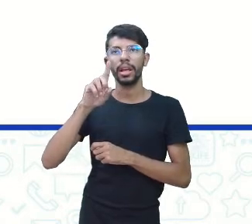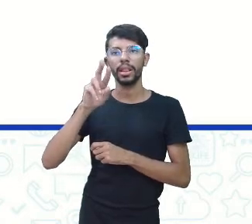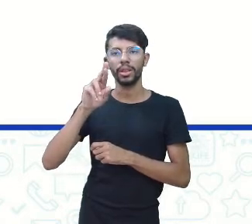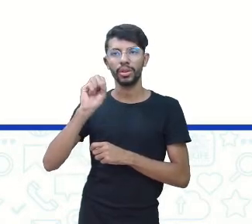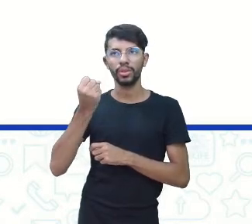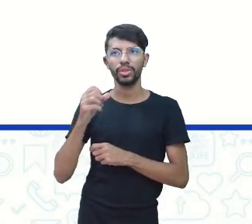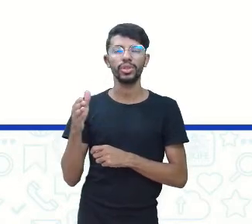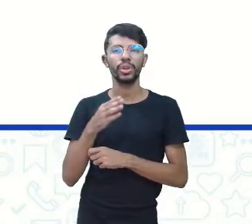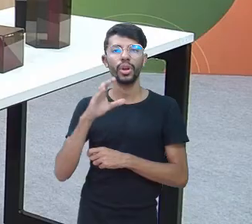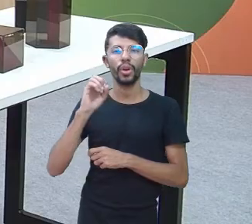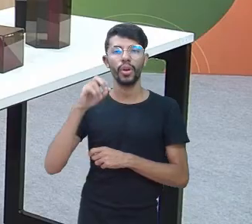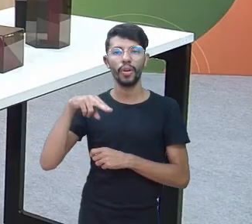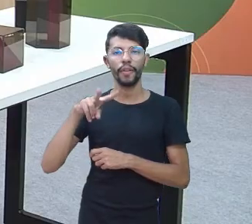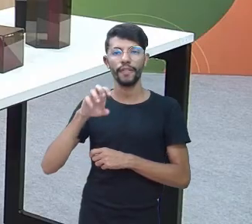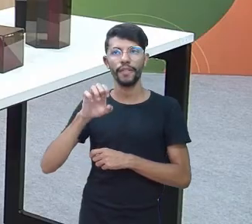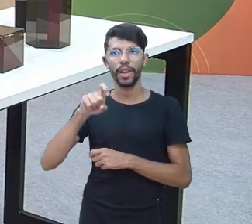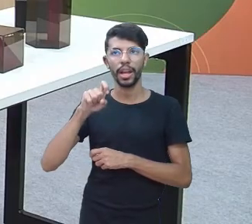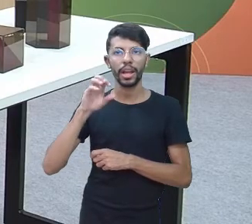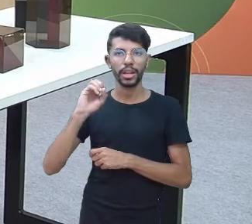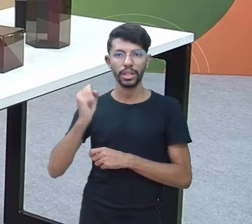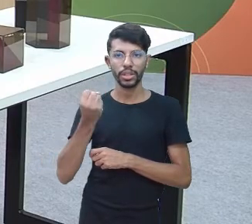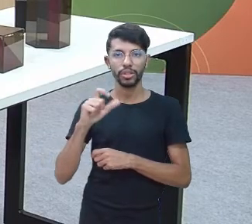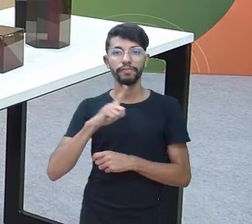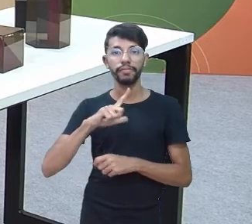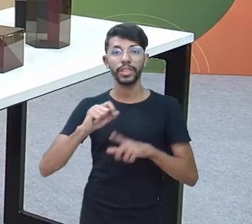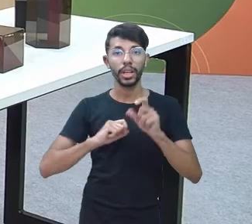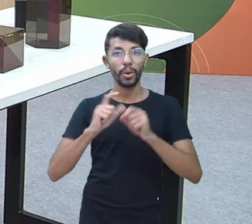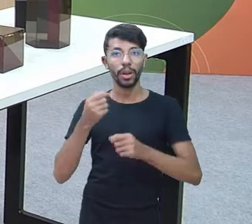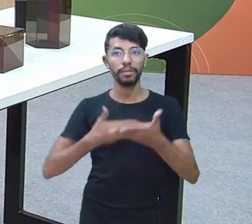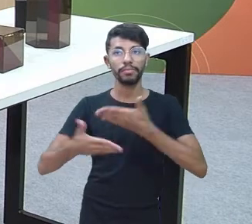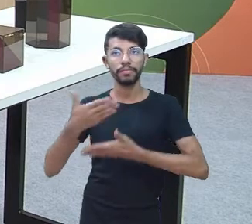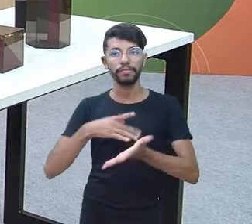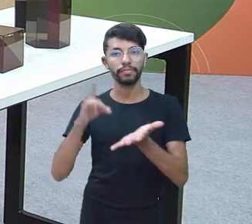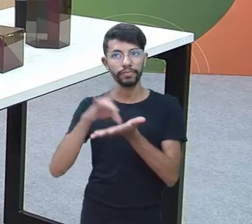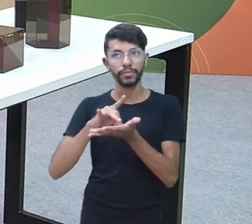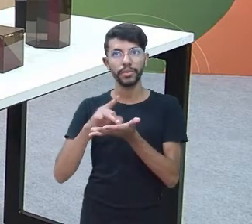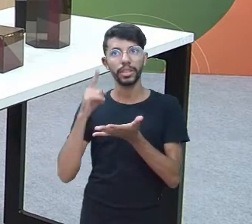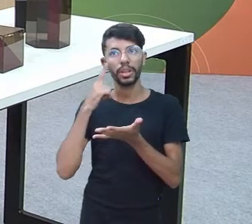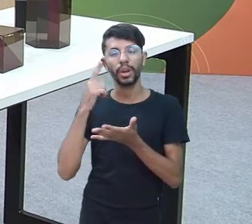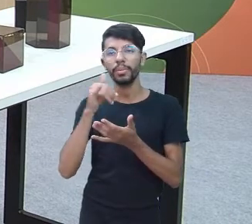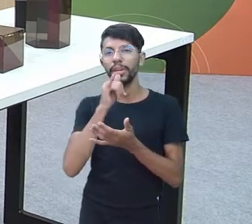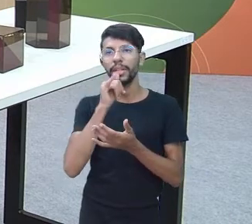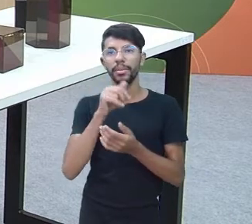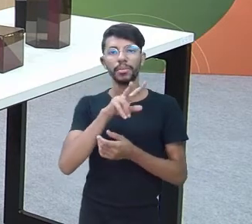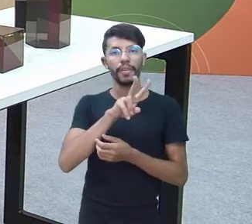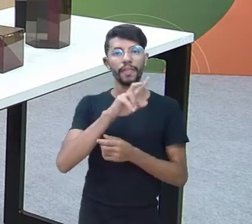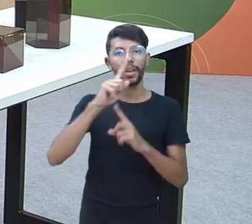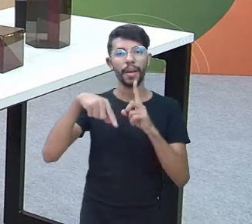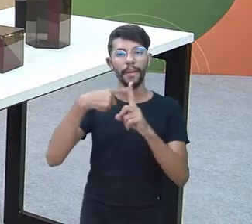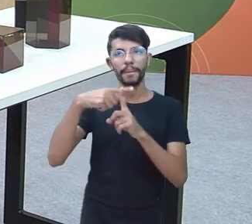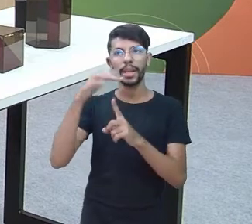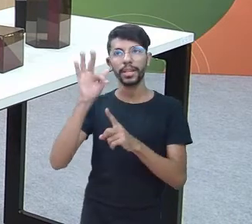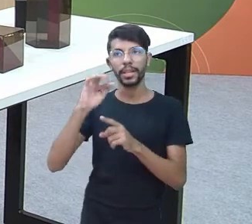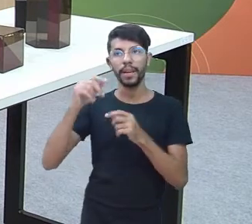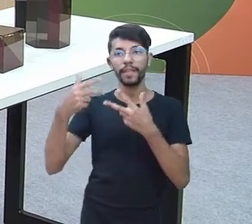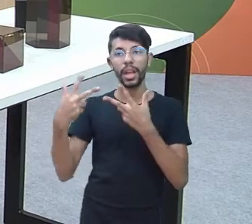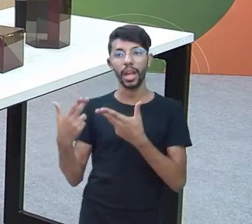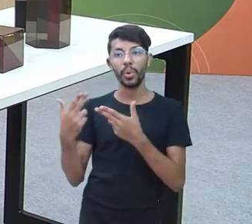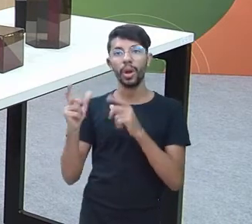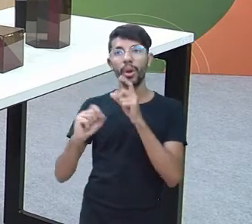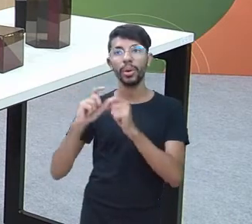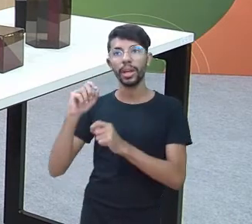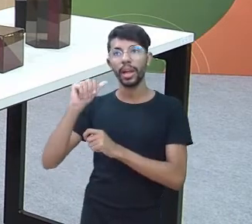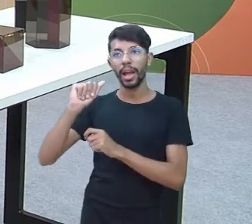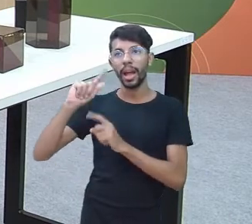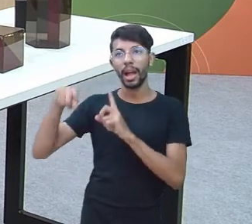relação estabelecida. Que relação é essa, professora? V mais F igual a A mais 2. O que